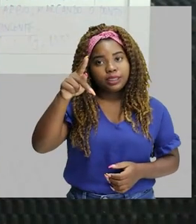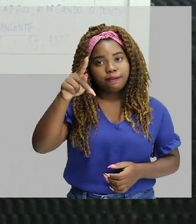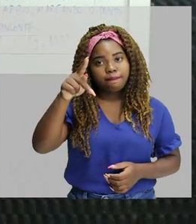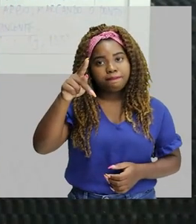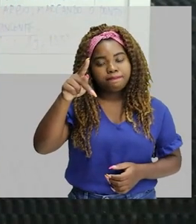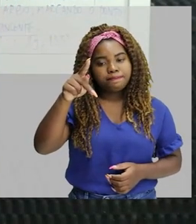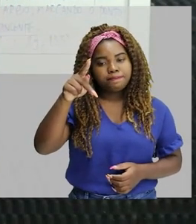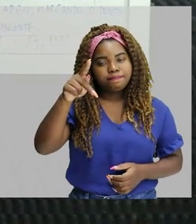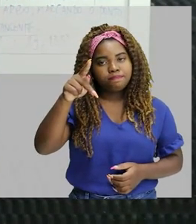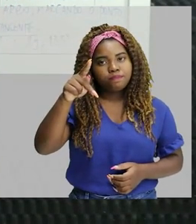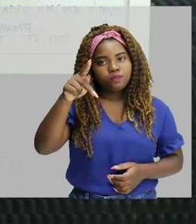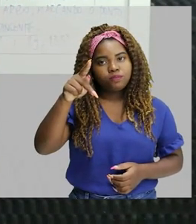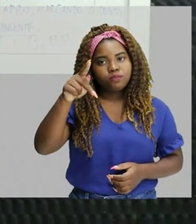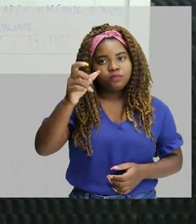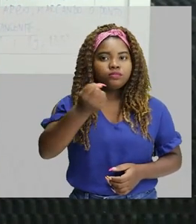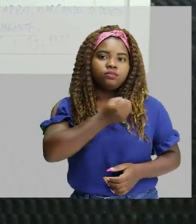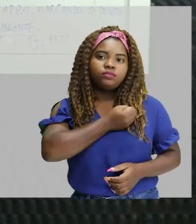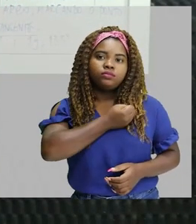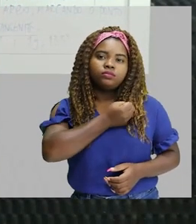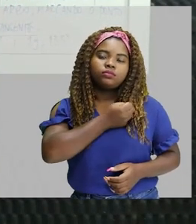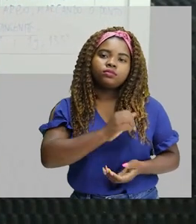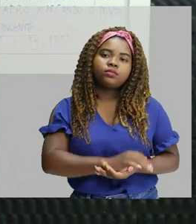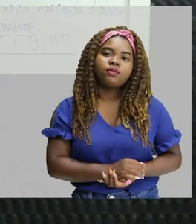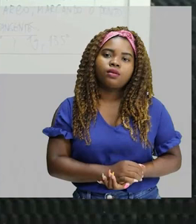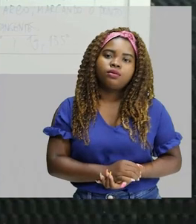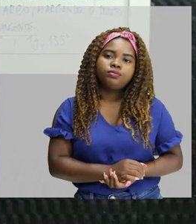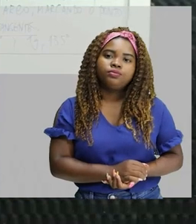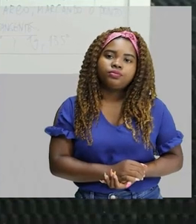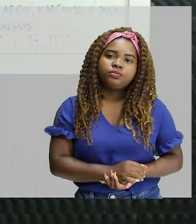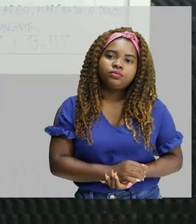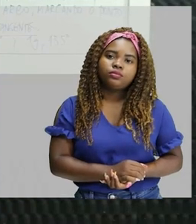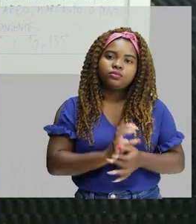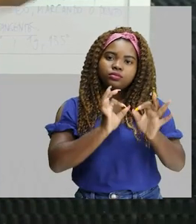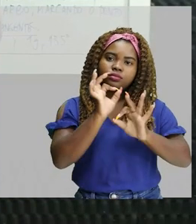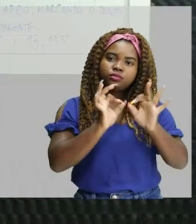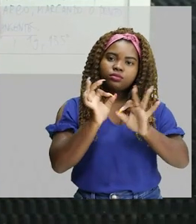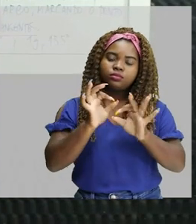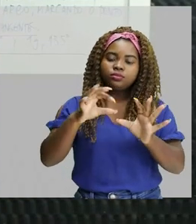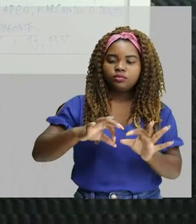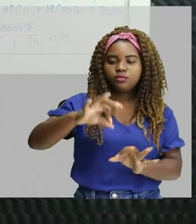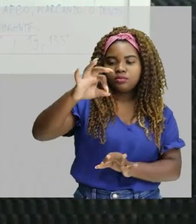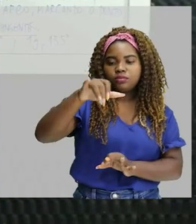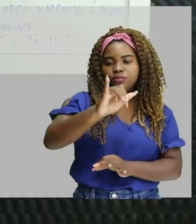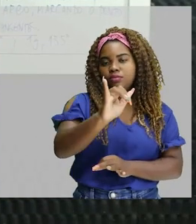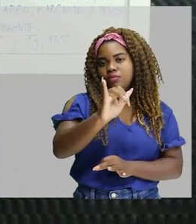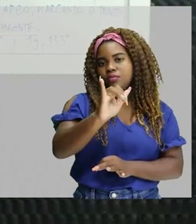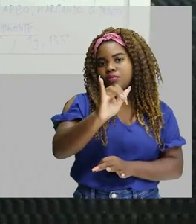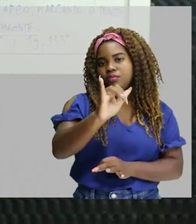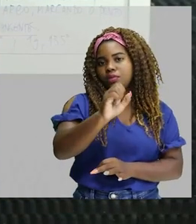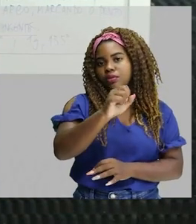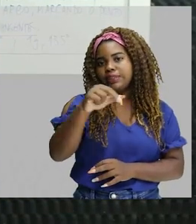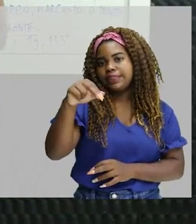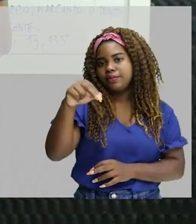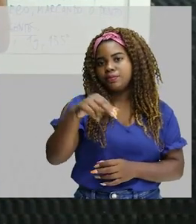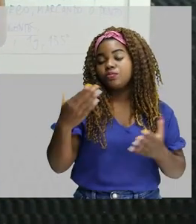mede algum determinado valor eu pego essa extremidade e vou buscar a ordenada dele no eixo Y esse valor vai ser o